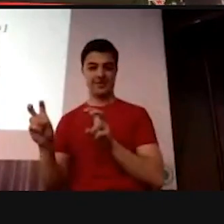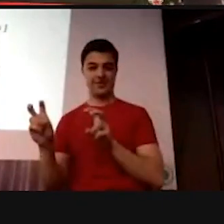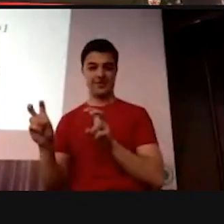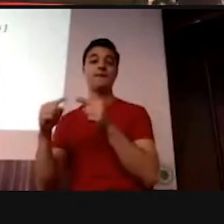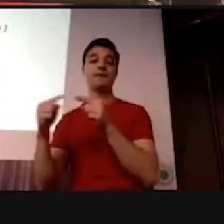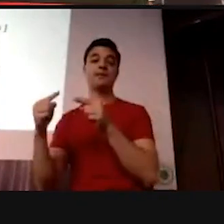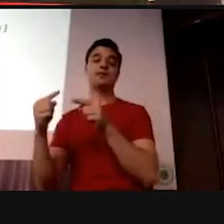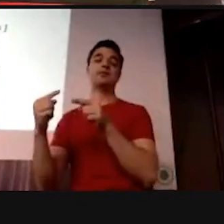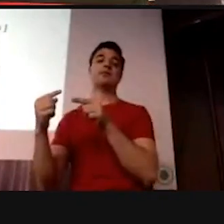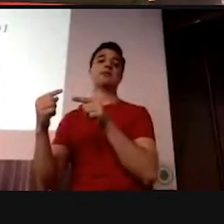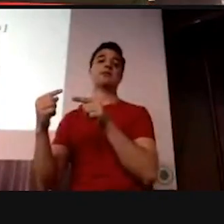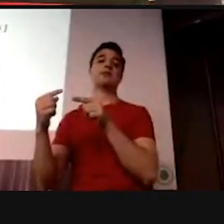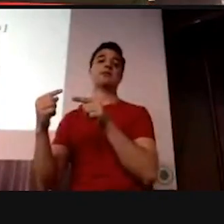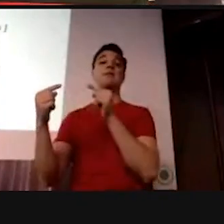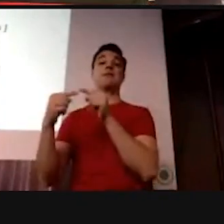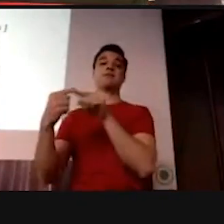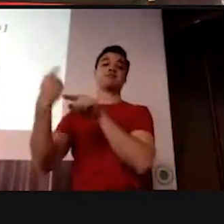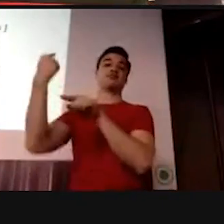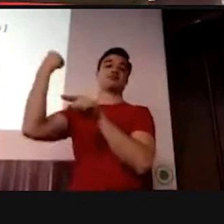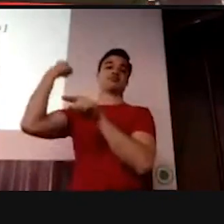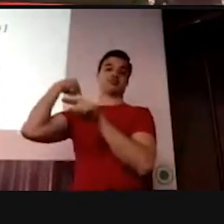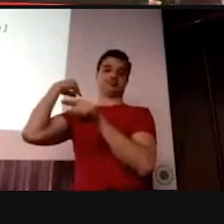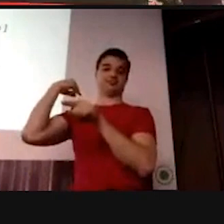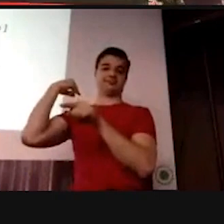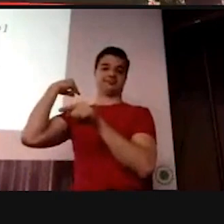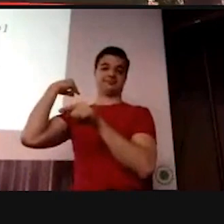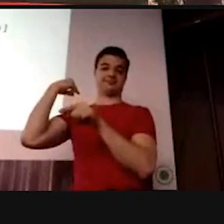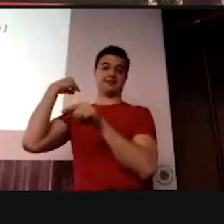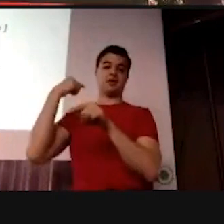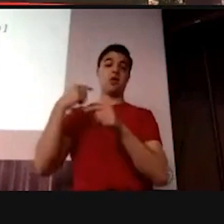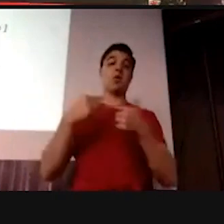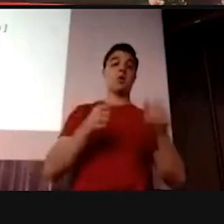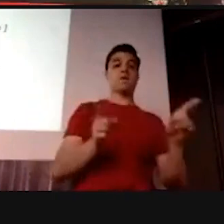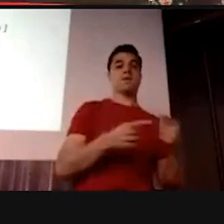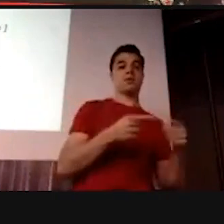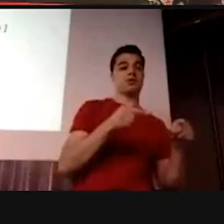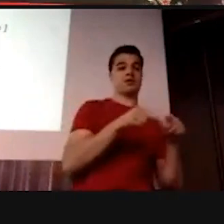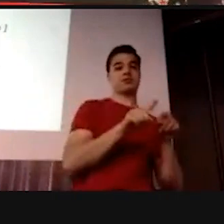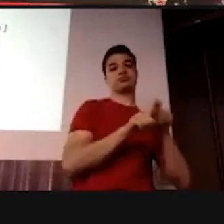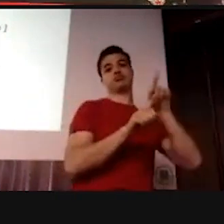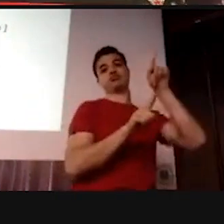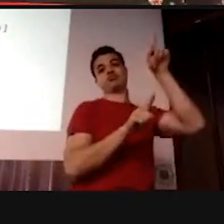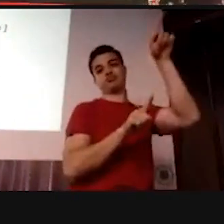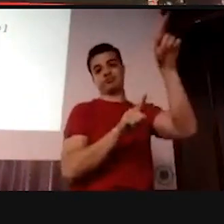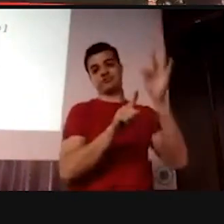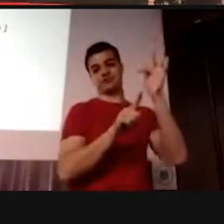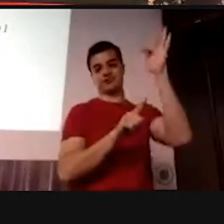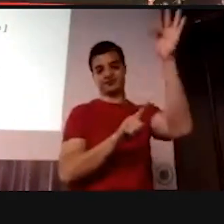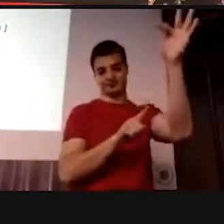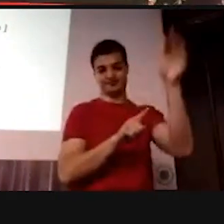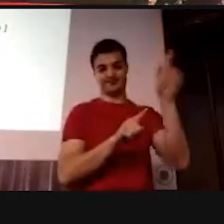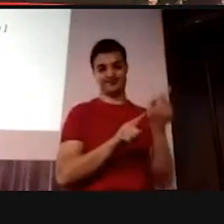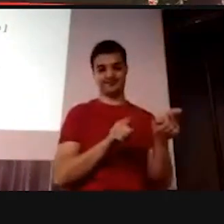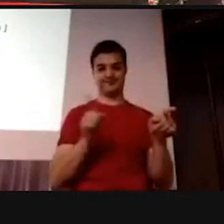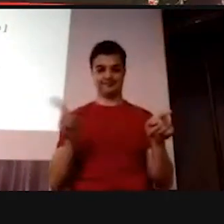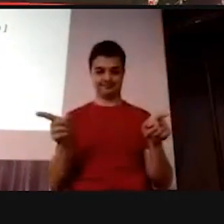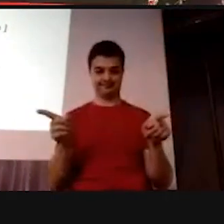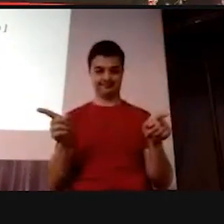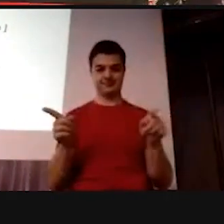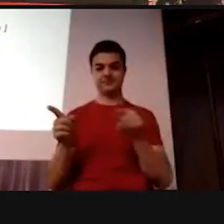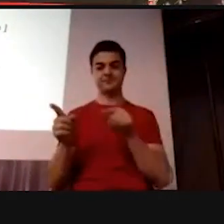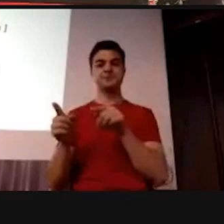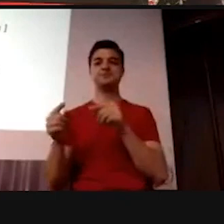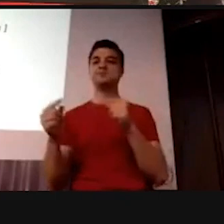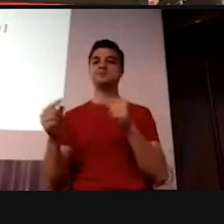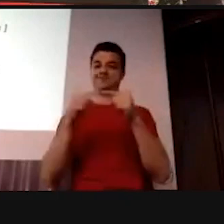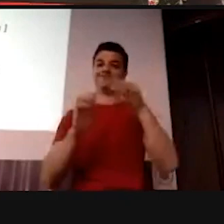a música do passado e ouve essa música do futuro. Nós estamos saindo de um mundo que só falava sobre lucro, as empresas só queriam